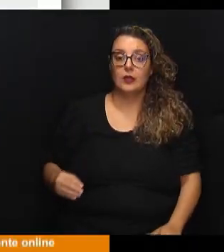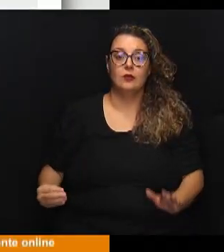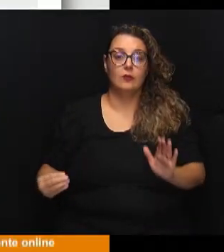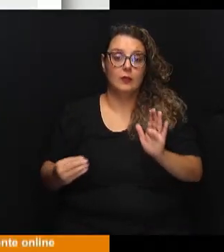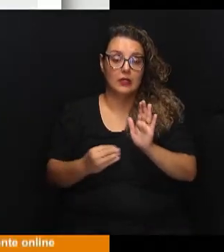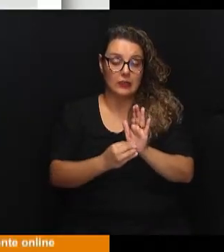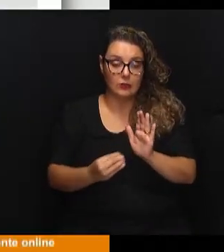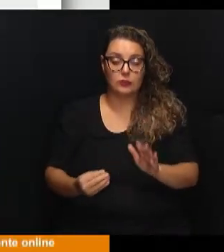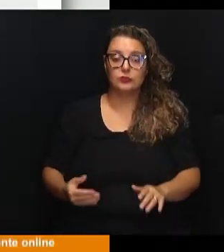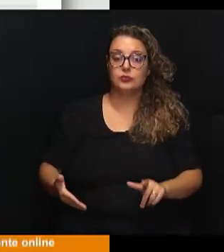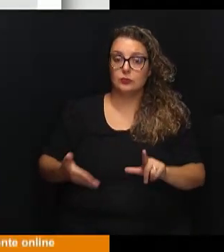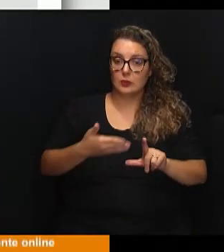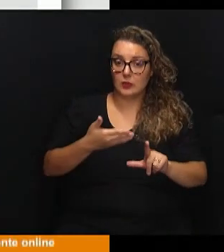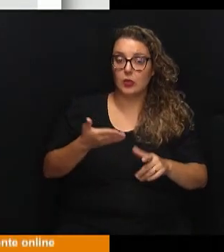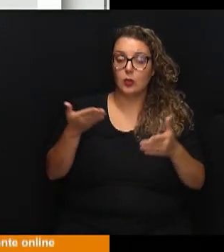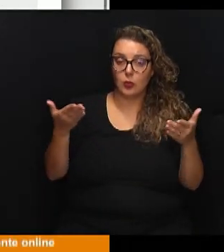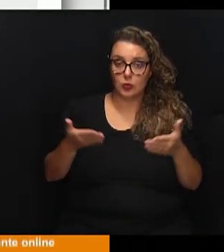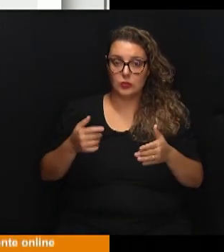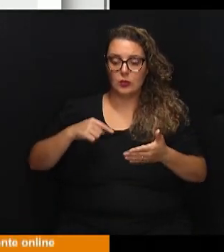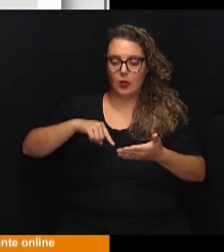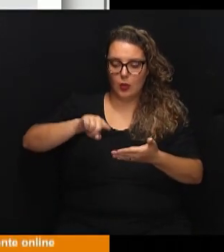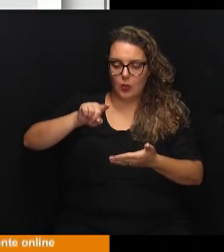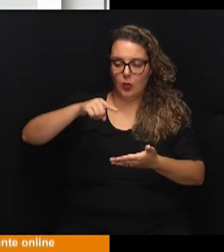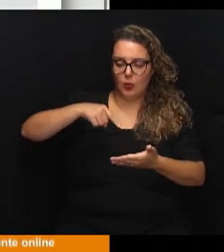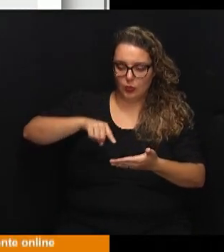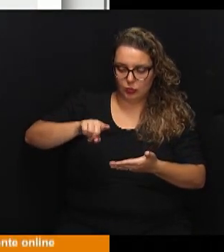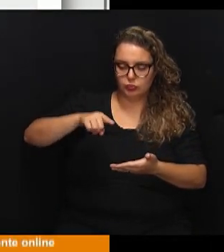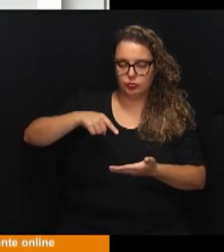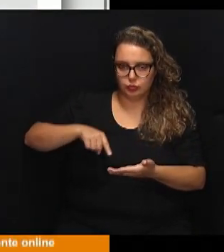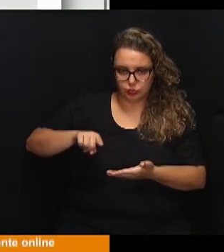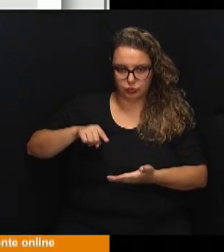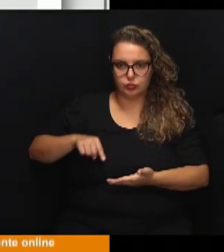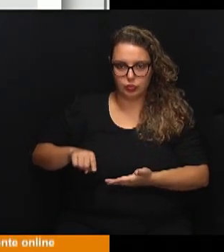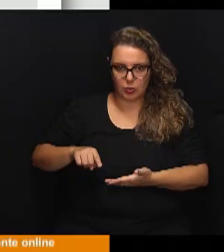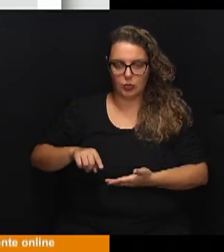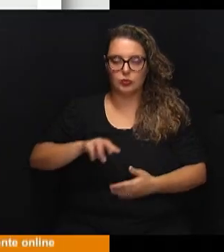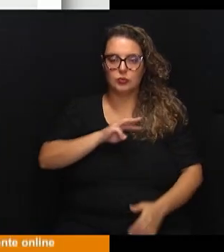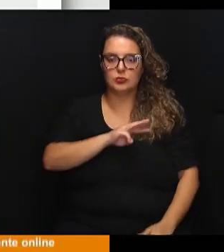página. A gente lembra que hoje você vai rolando a barra aí no site do